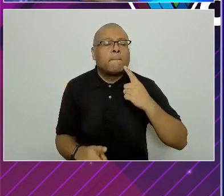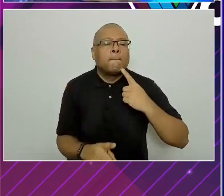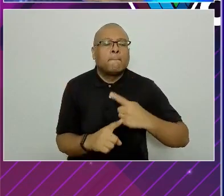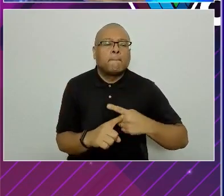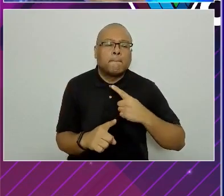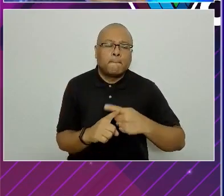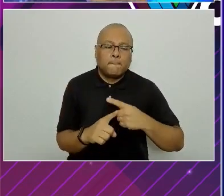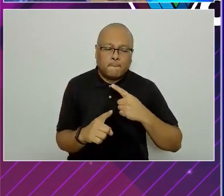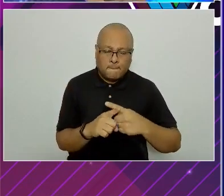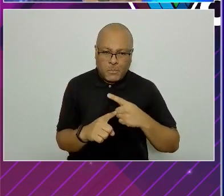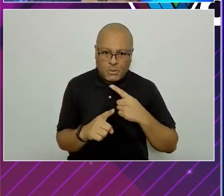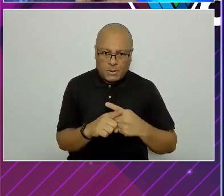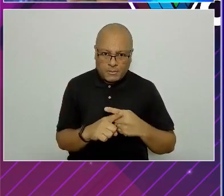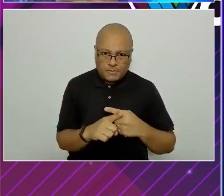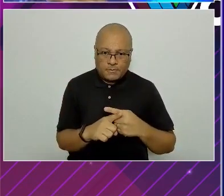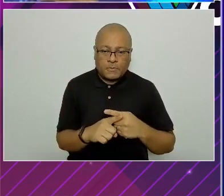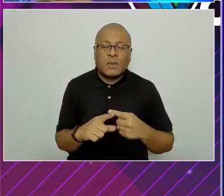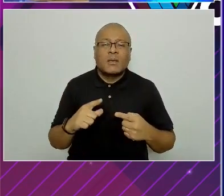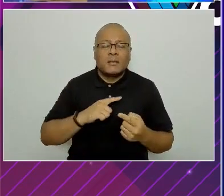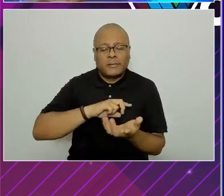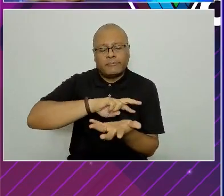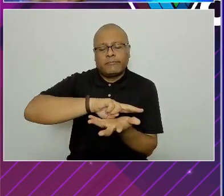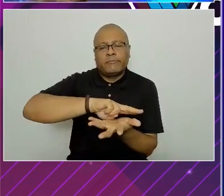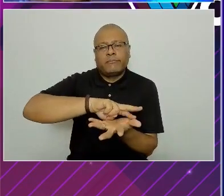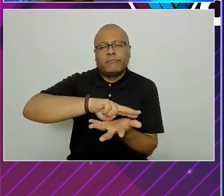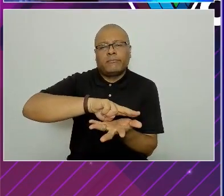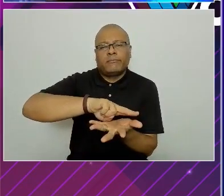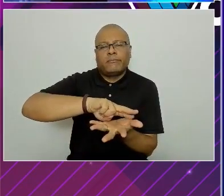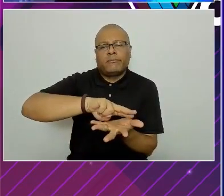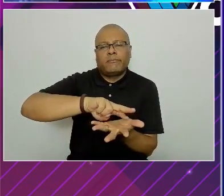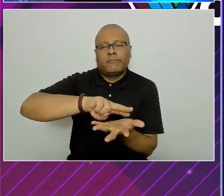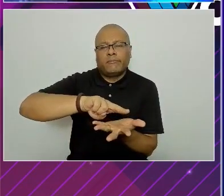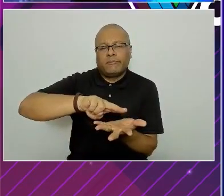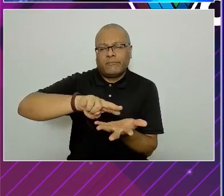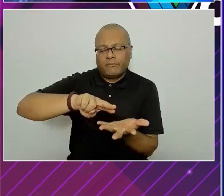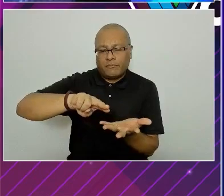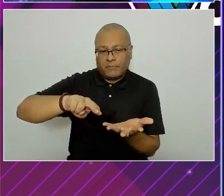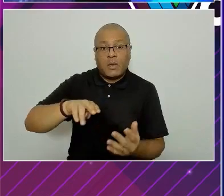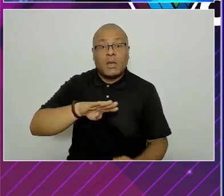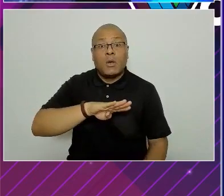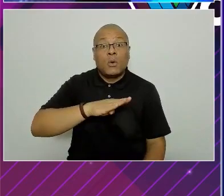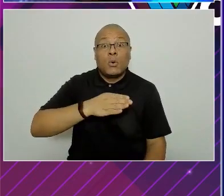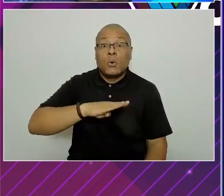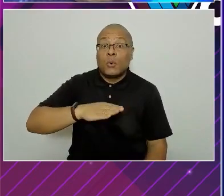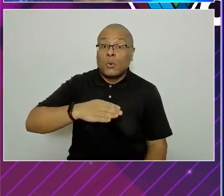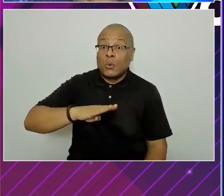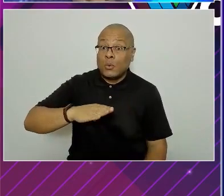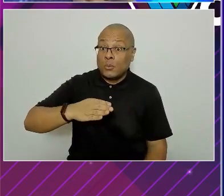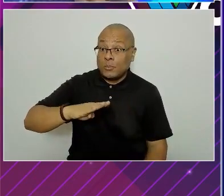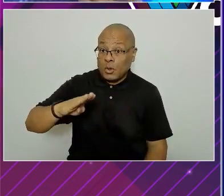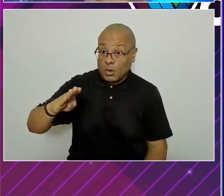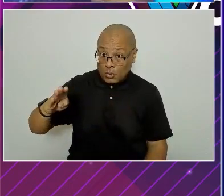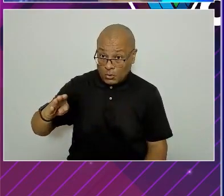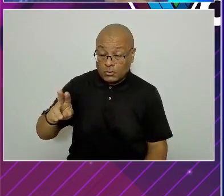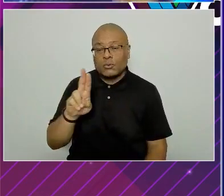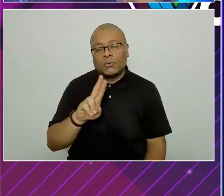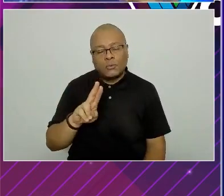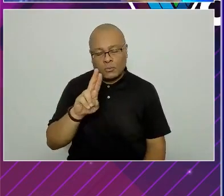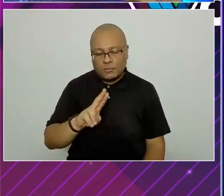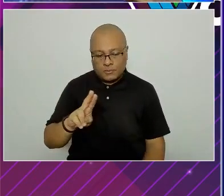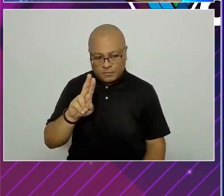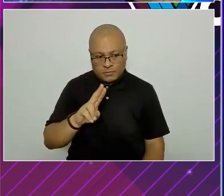a neurociência, ela tem diversos eixos de afinidade. Um deles é o biológico, que ela vai estudar ali o sistema nervoso